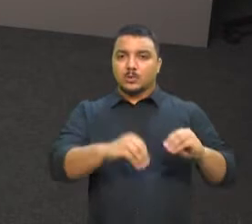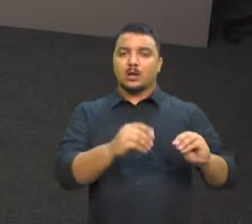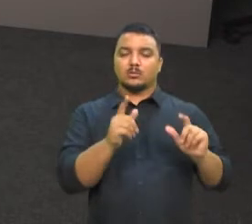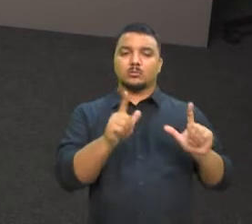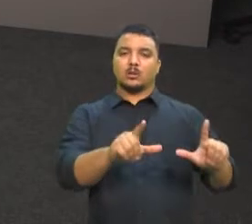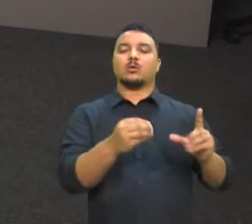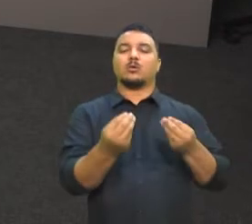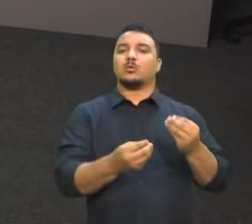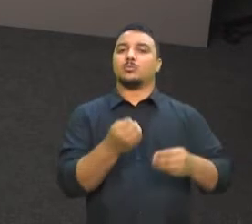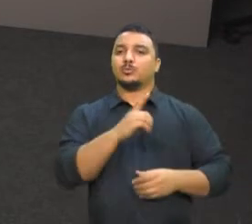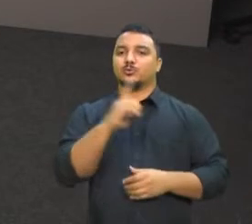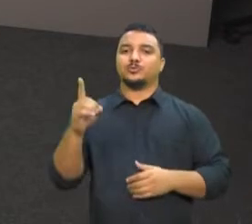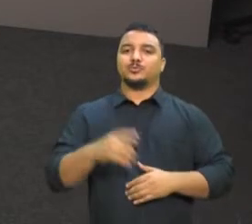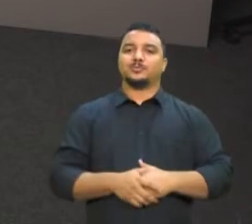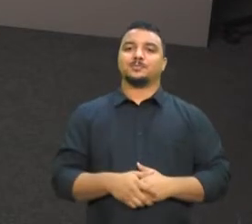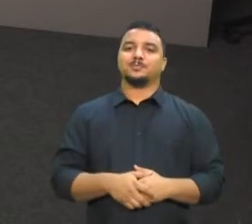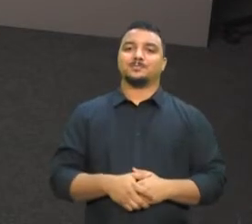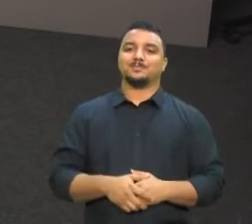Bom dia.